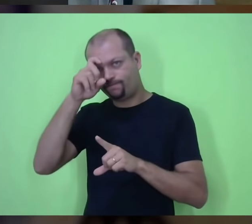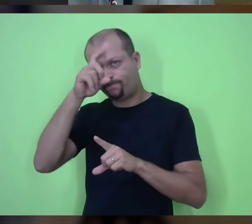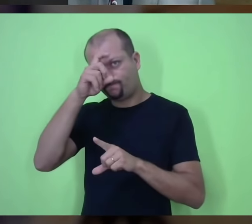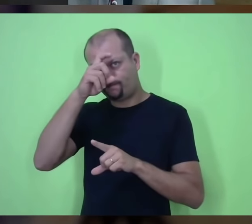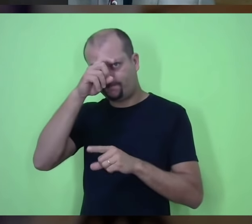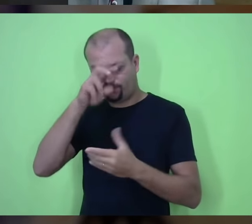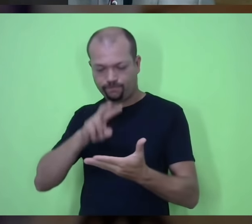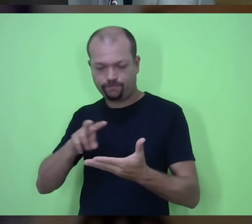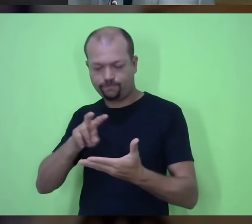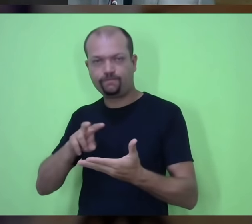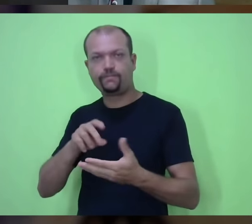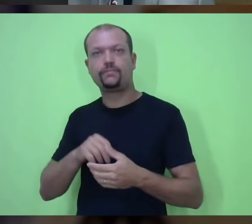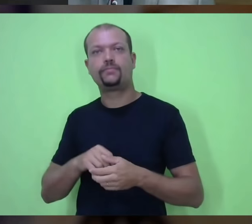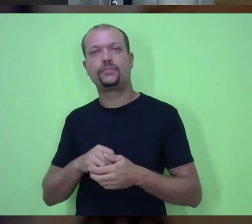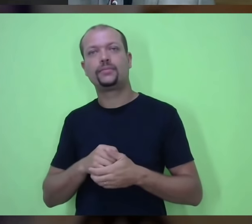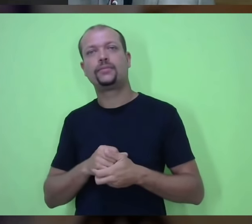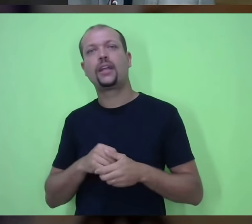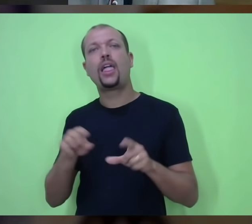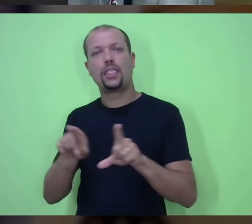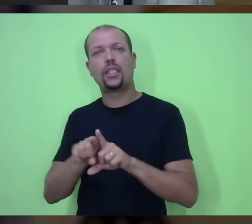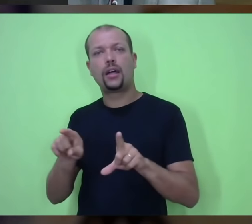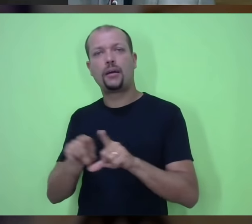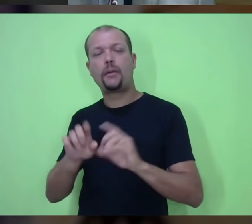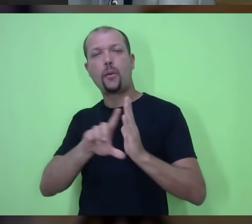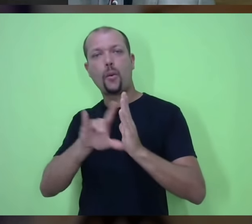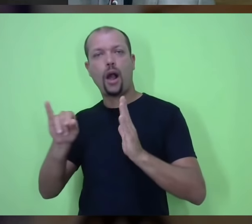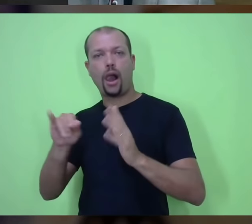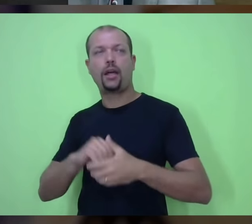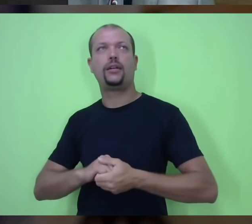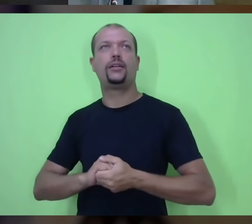Inclusive, tramita hoje no Congresso